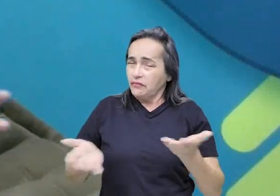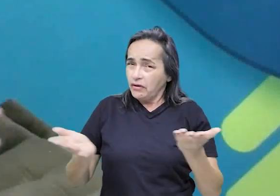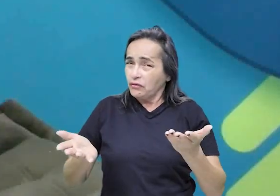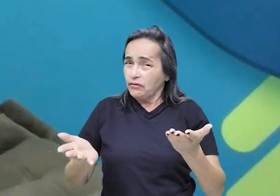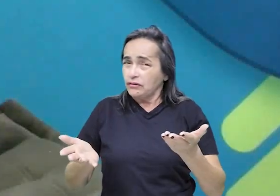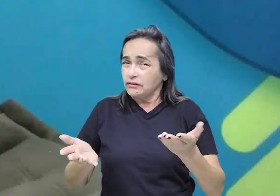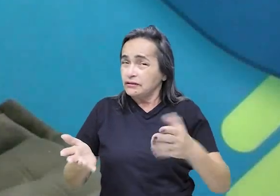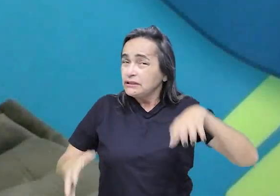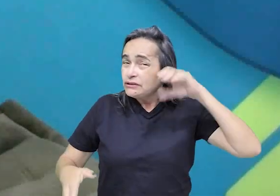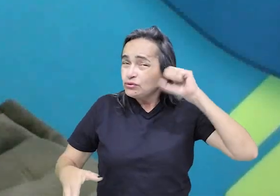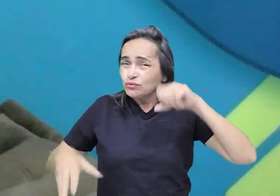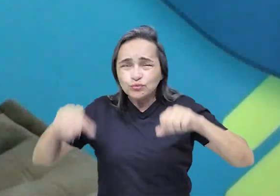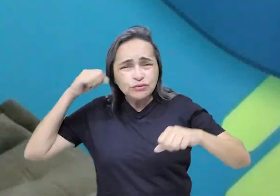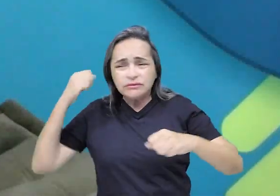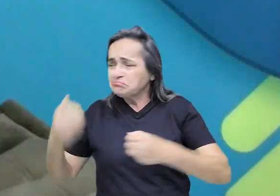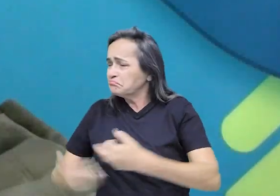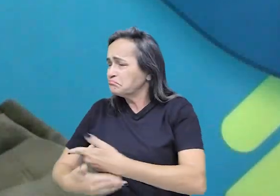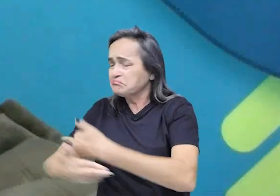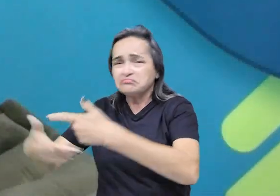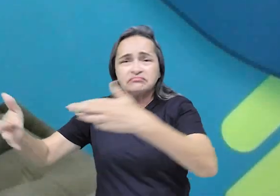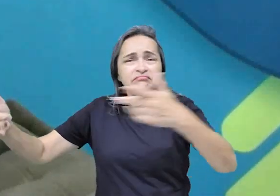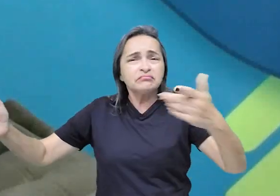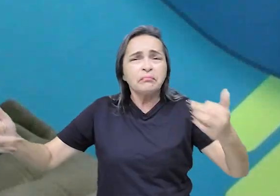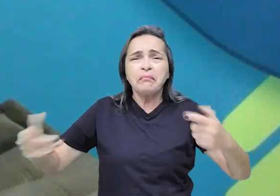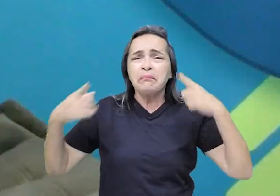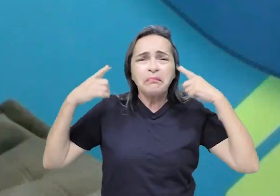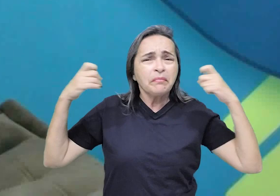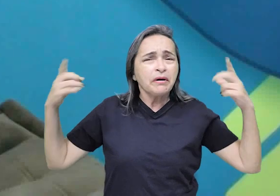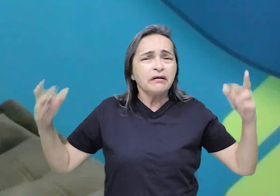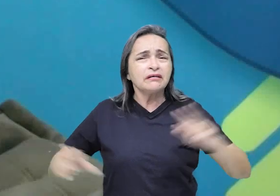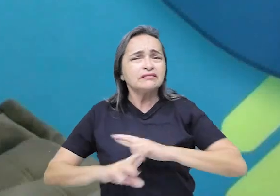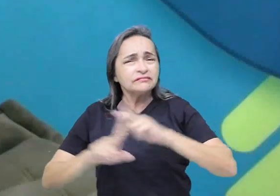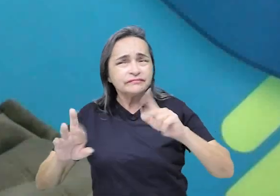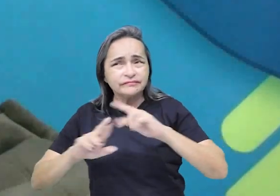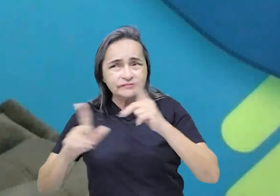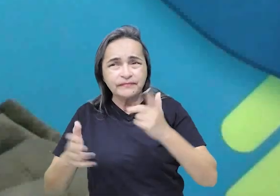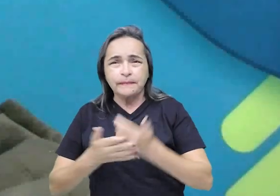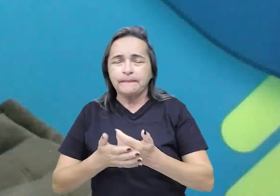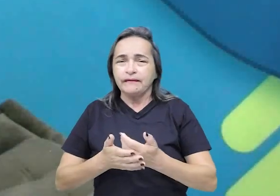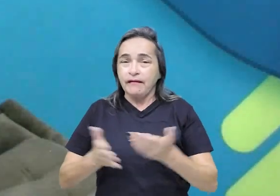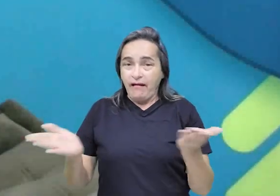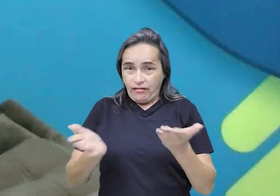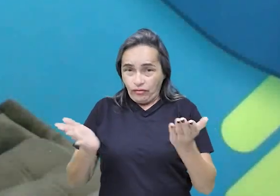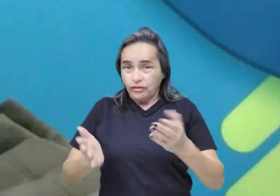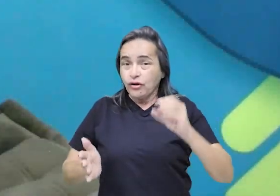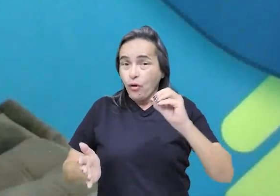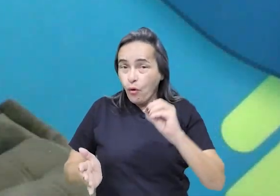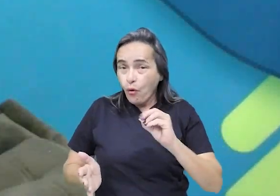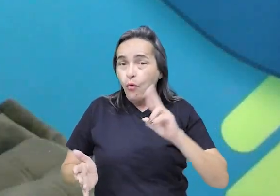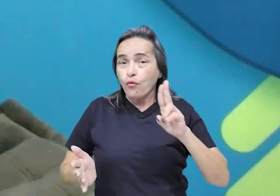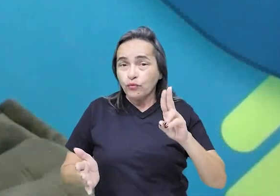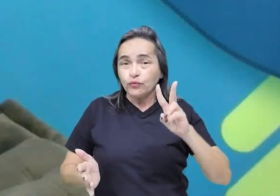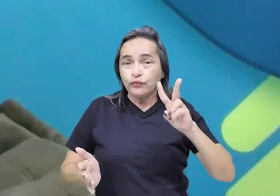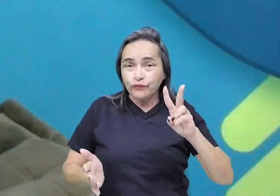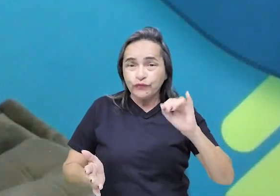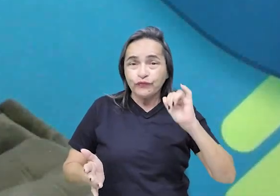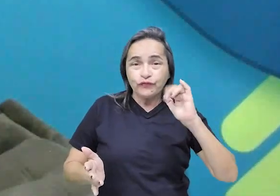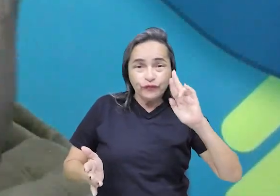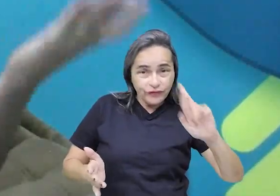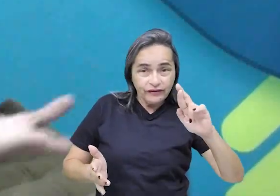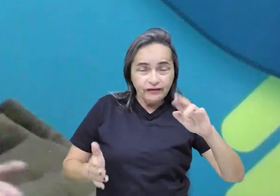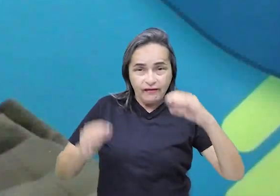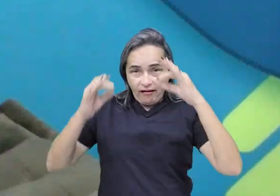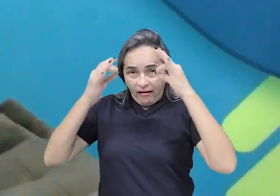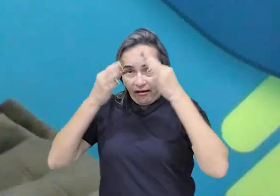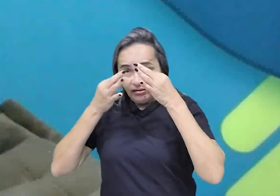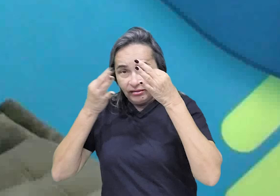outros barulhos que existam nesse ambiente. Mas aí ouvir é te dar atenção. Eu estou ouvindo você agora, eu estou atenta